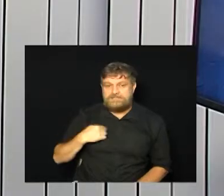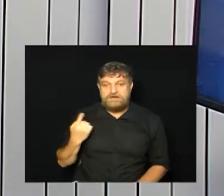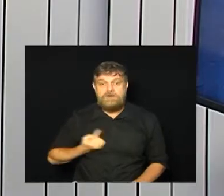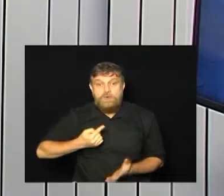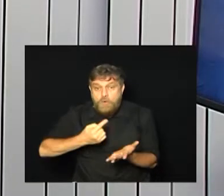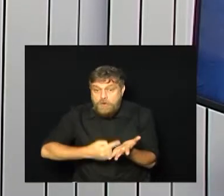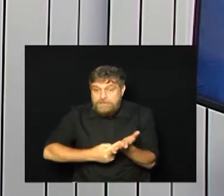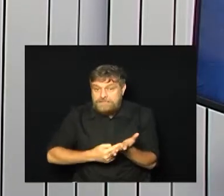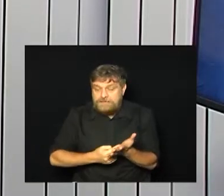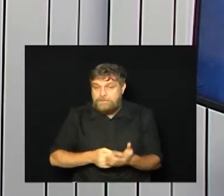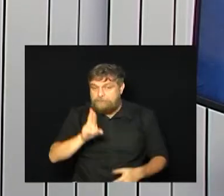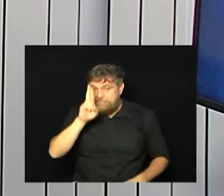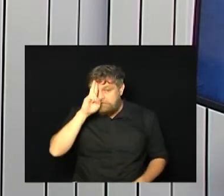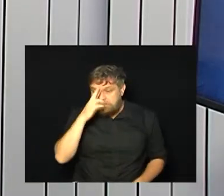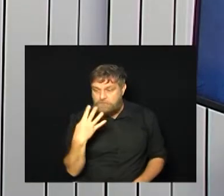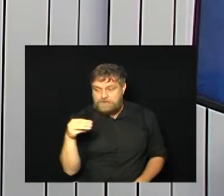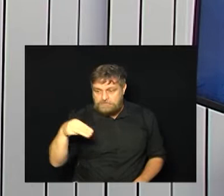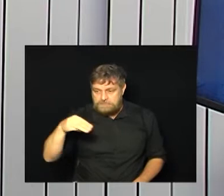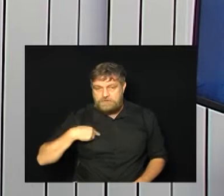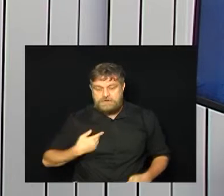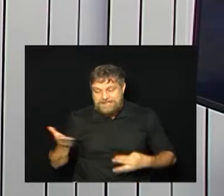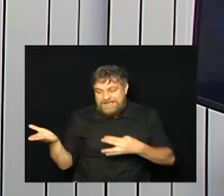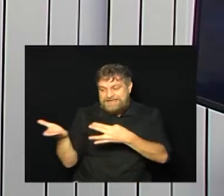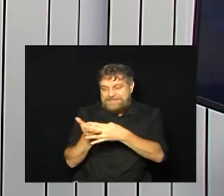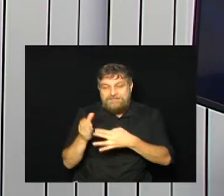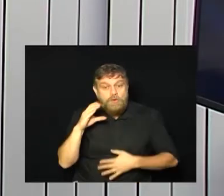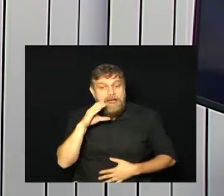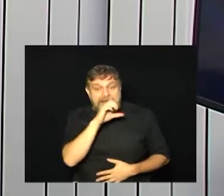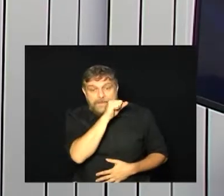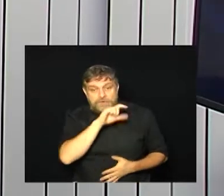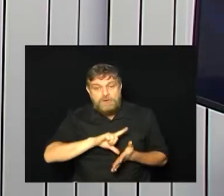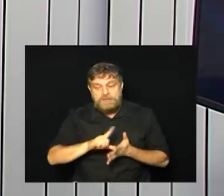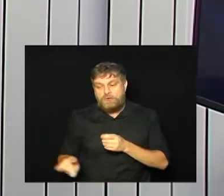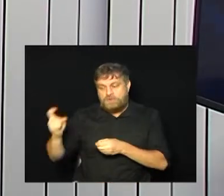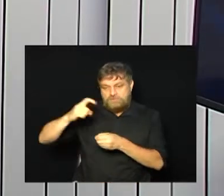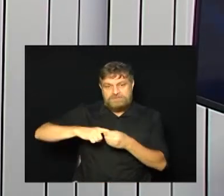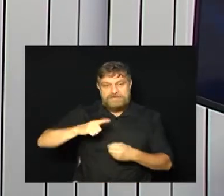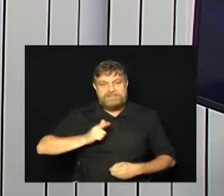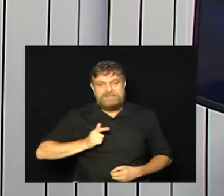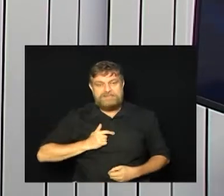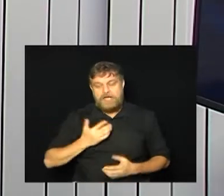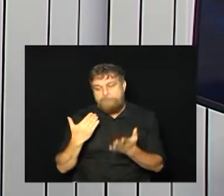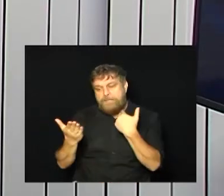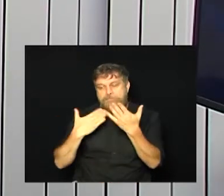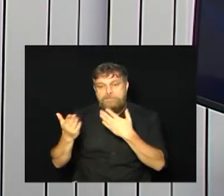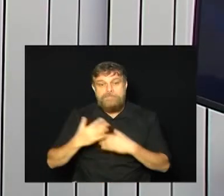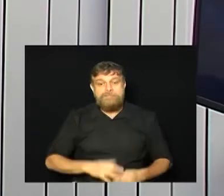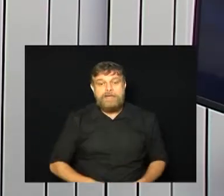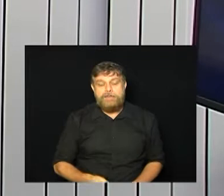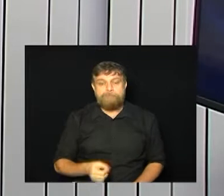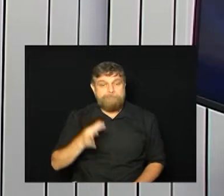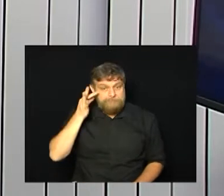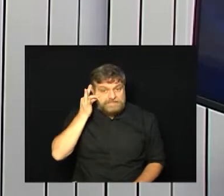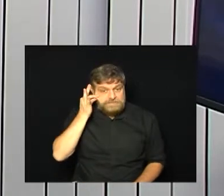o seguinte, agora 12:04. A gente vai fazer mais um rápido intervalo e, na volta, tem entrevista ao